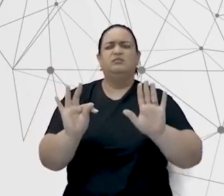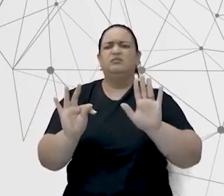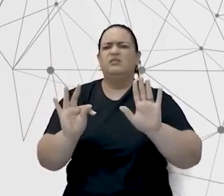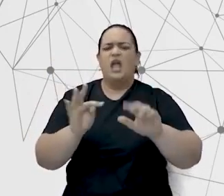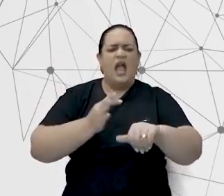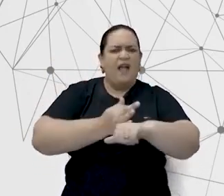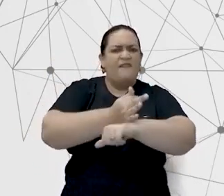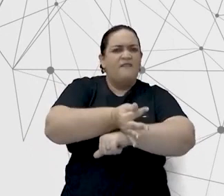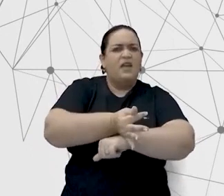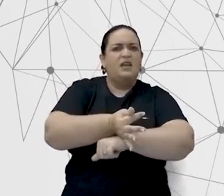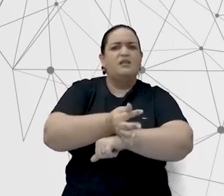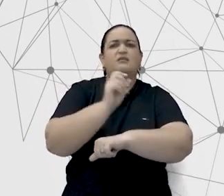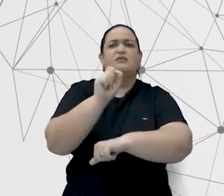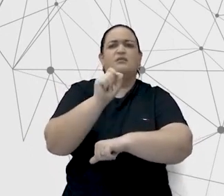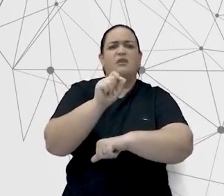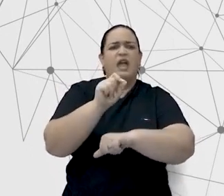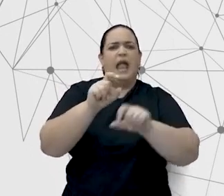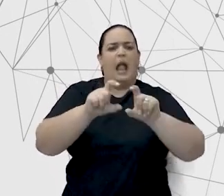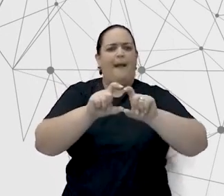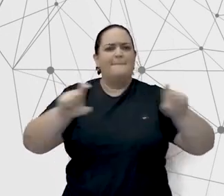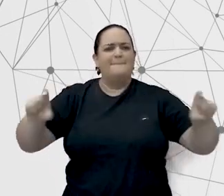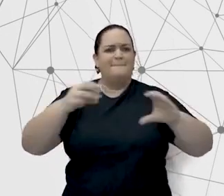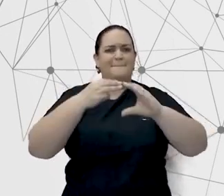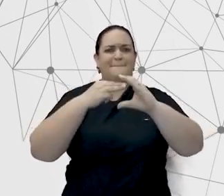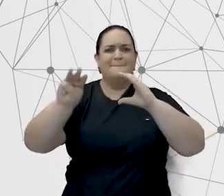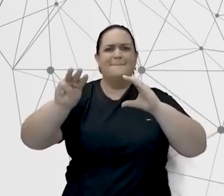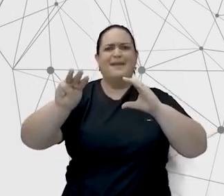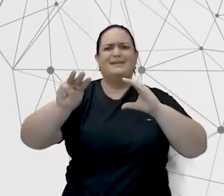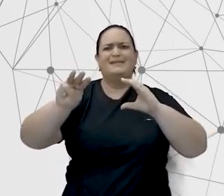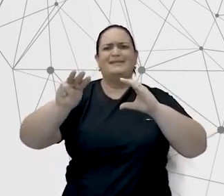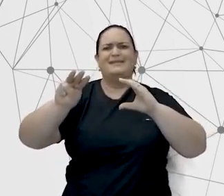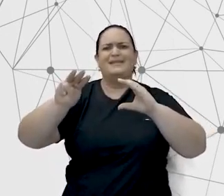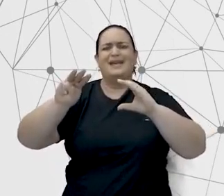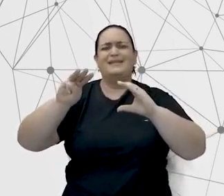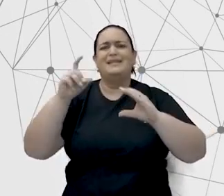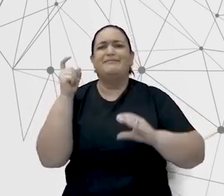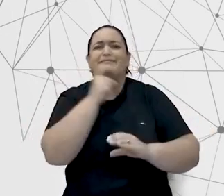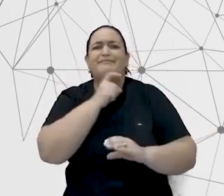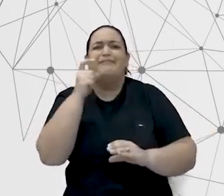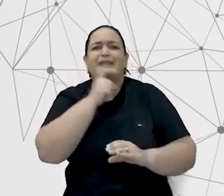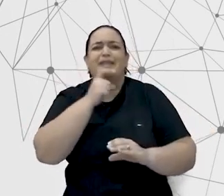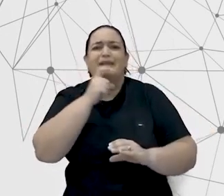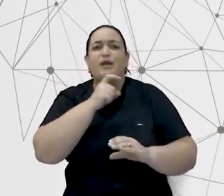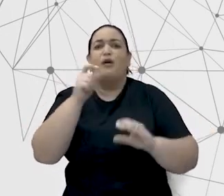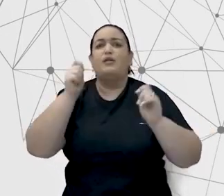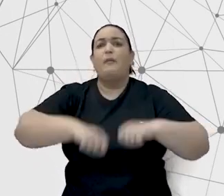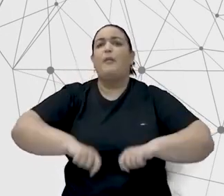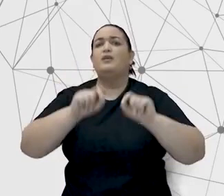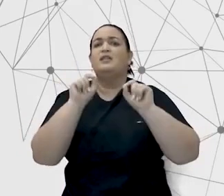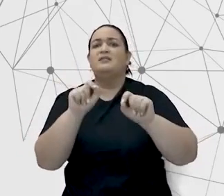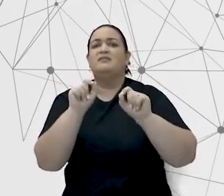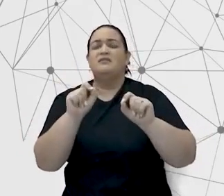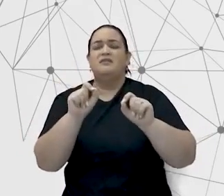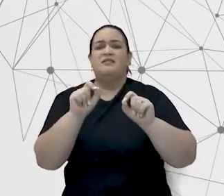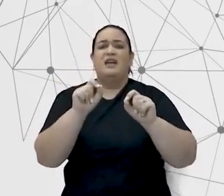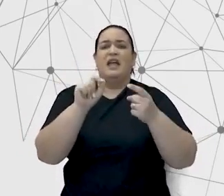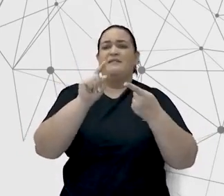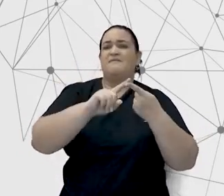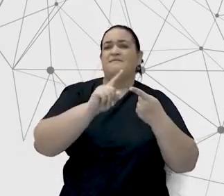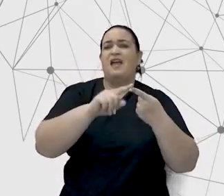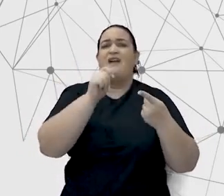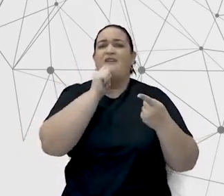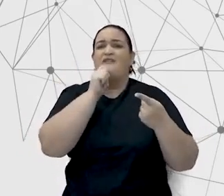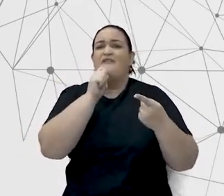mensagens fraudulentas capazes de gerar dano efetivo ou potencial. Ou seja, ela pode